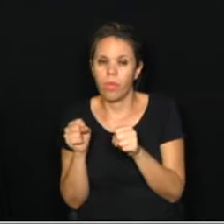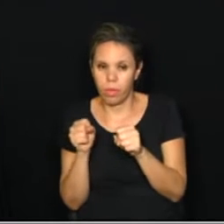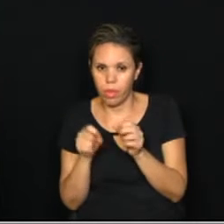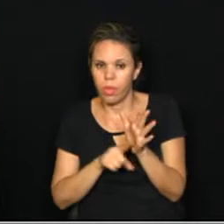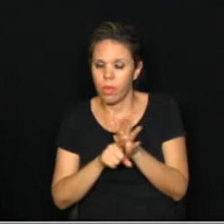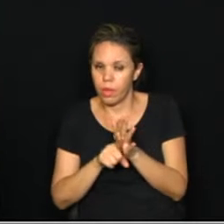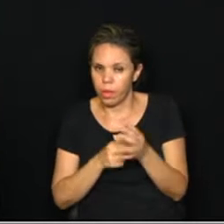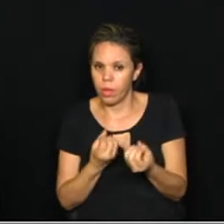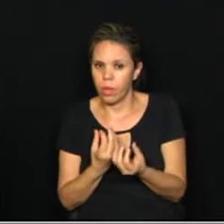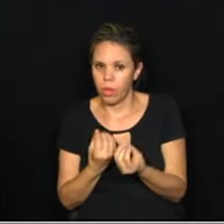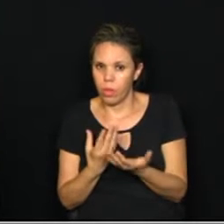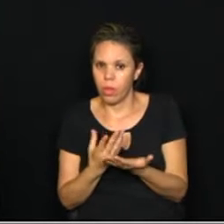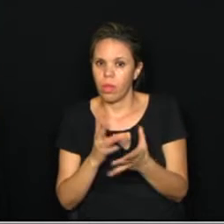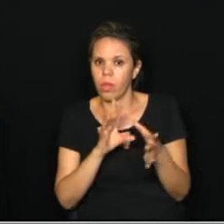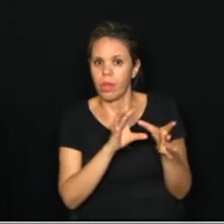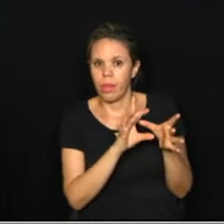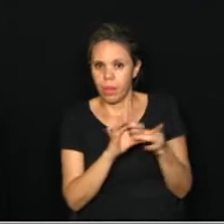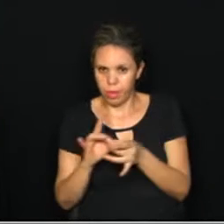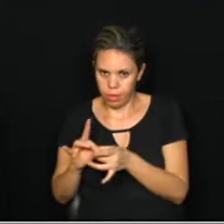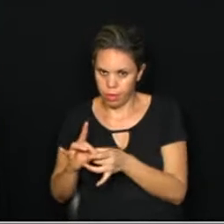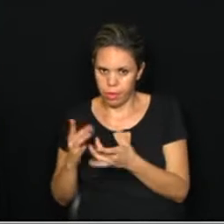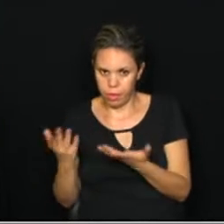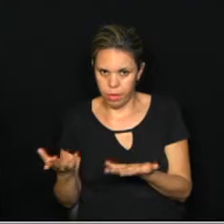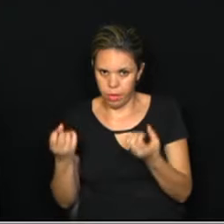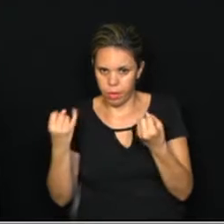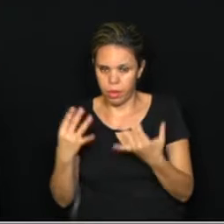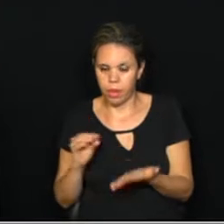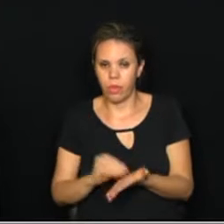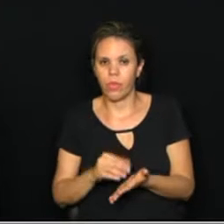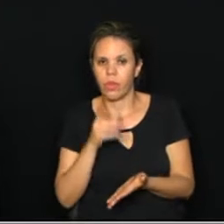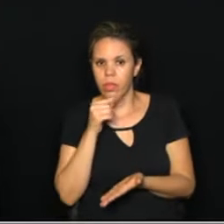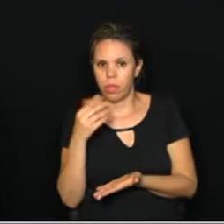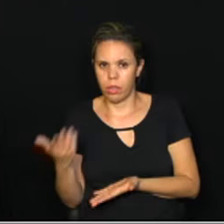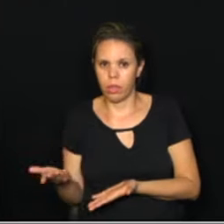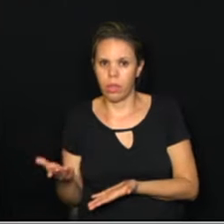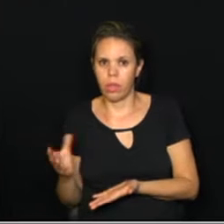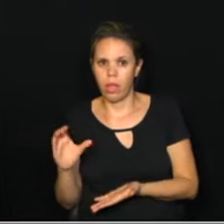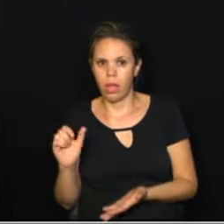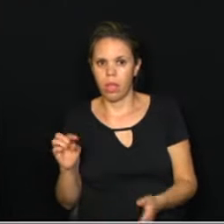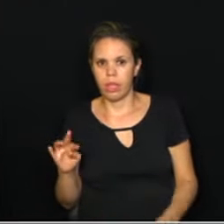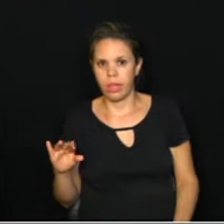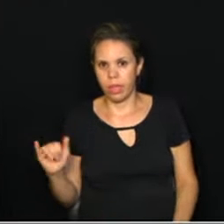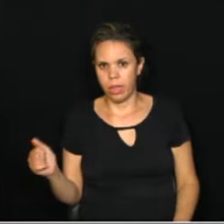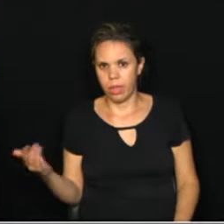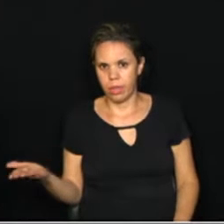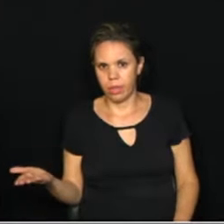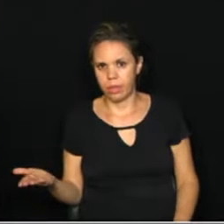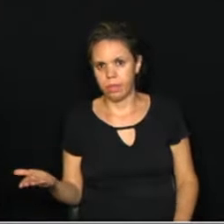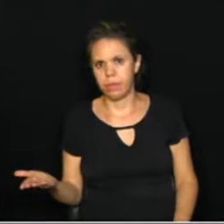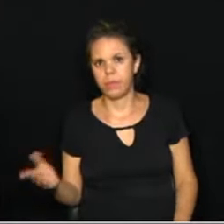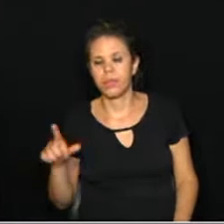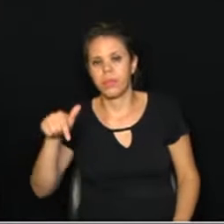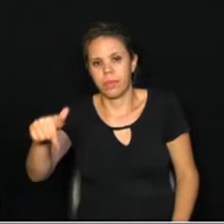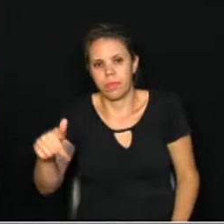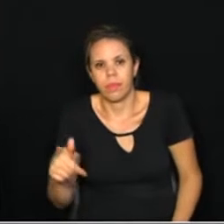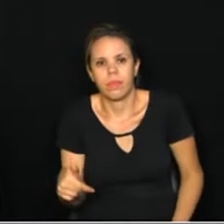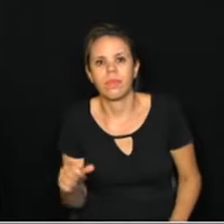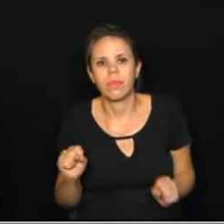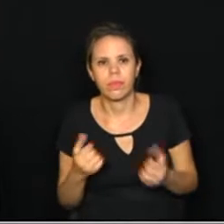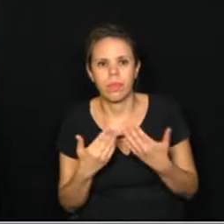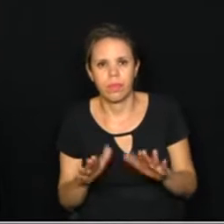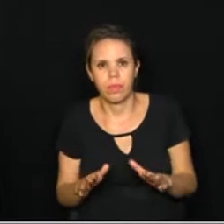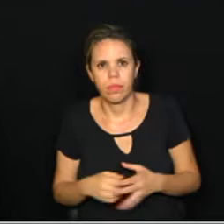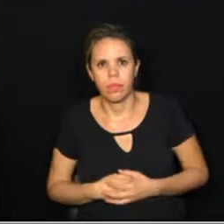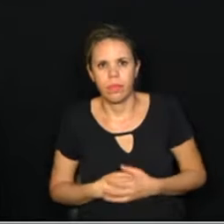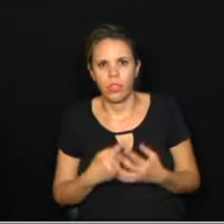dados aí para contextualizar um pouco essas vazões de retirada do Cantareira. E aí, depois a gente pode até abrir depois para